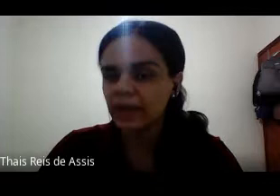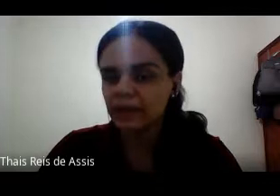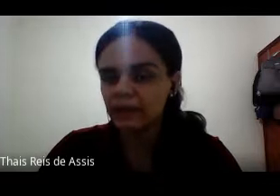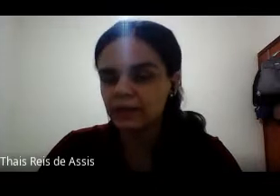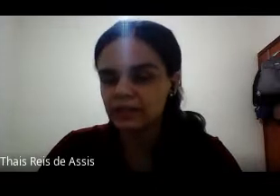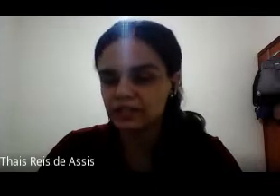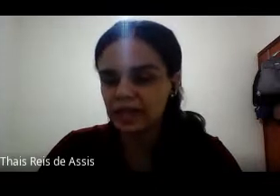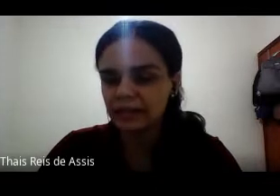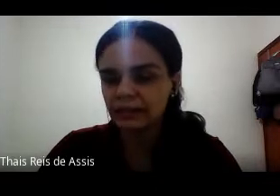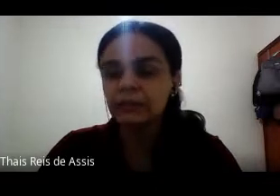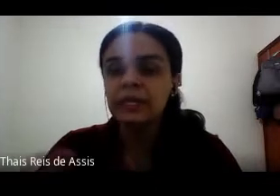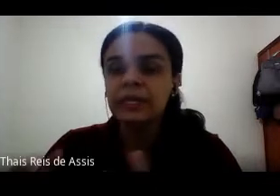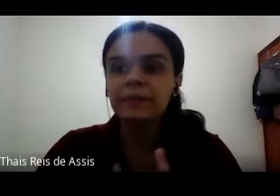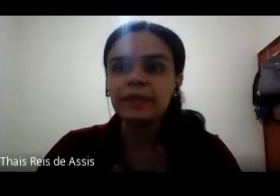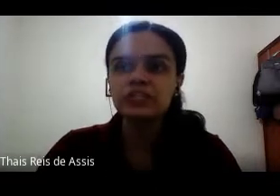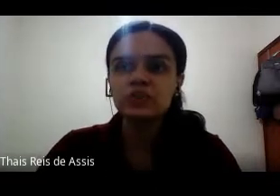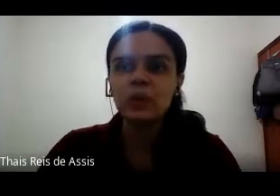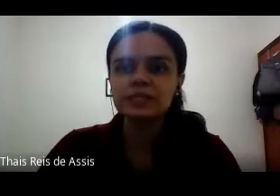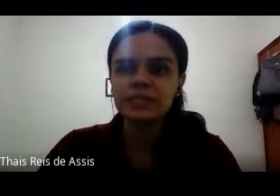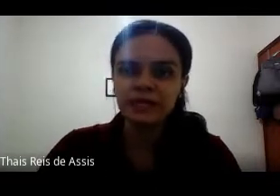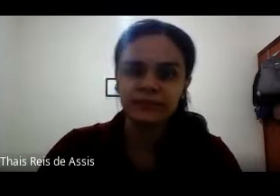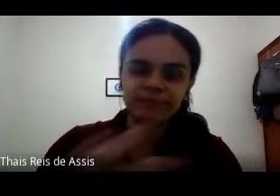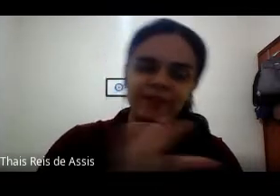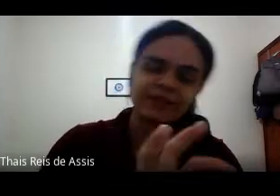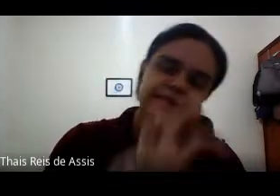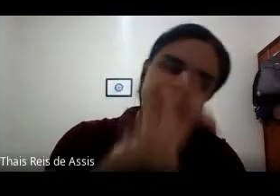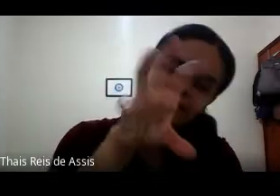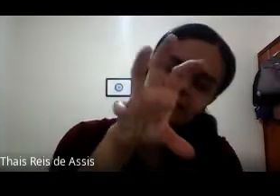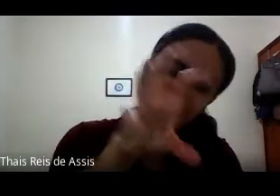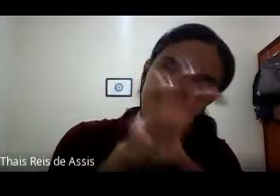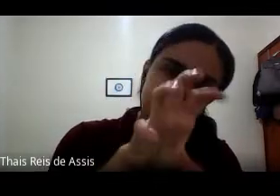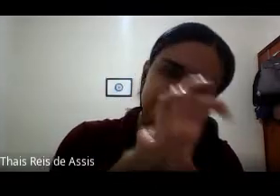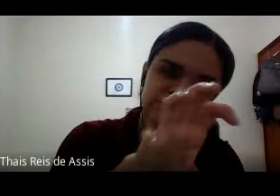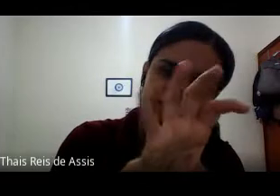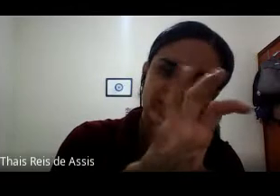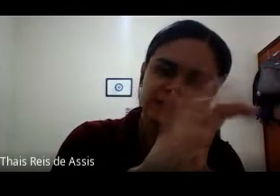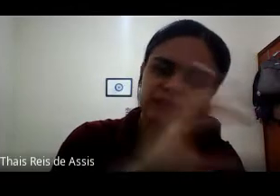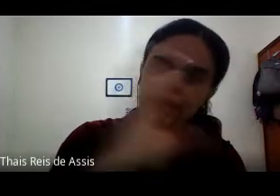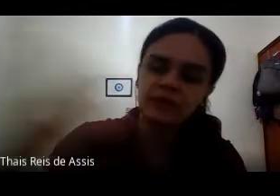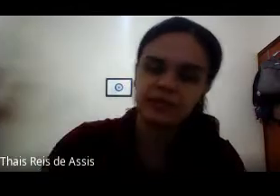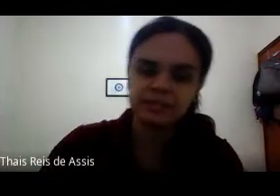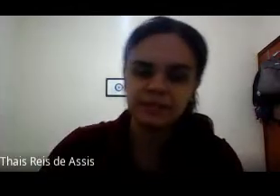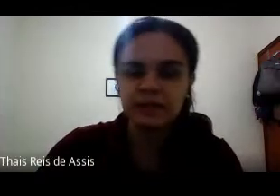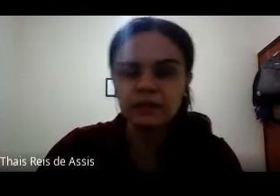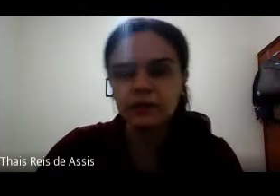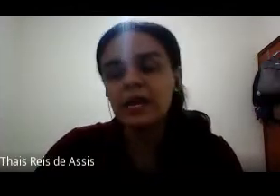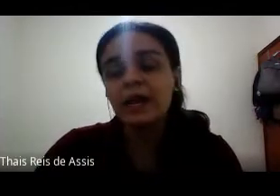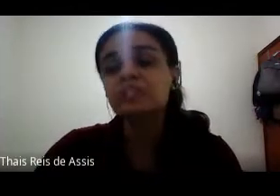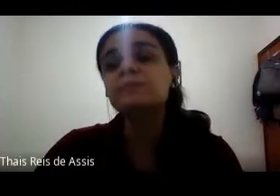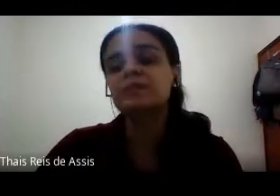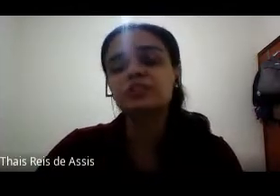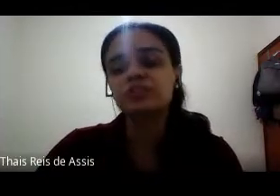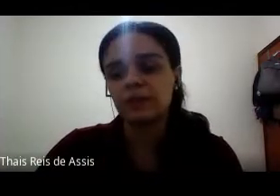significado àquilo que a gente está lendo. E para que a gente consiga fazer essa transição de informação e conhecimento,